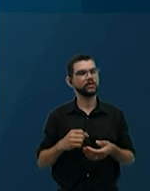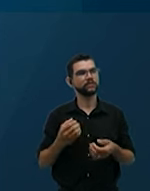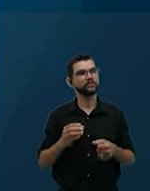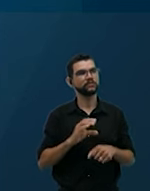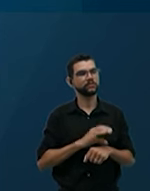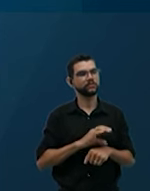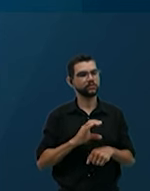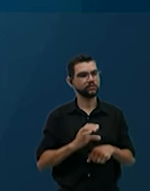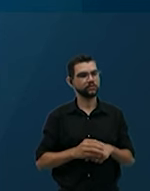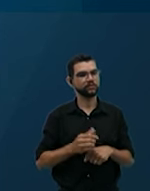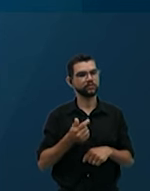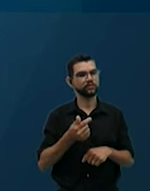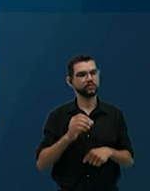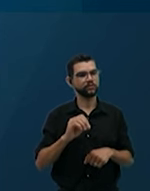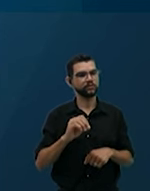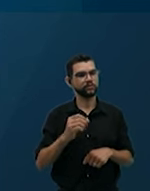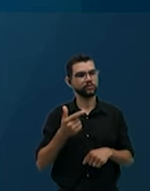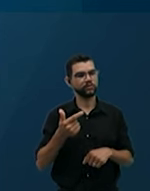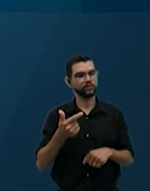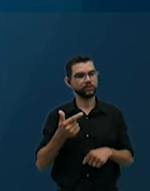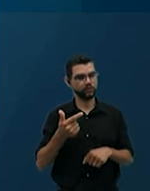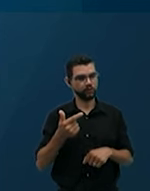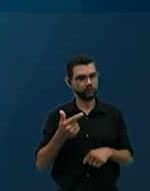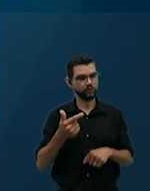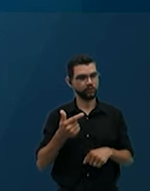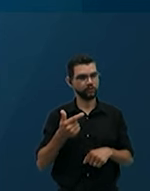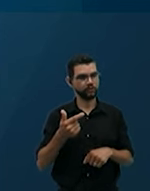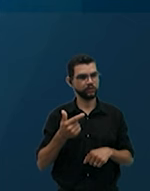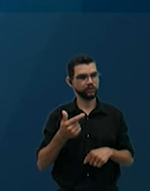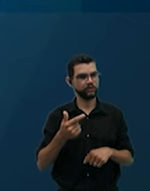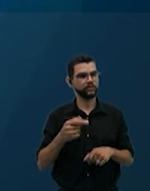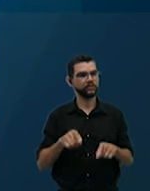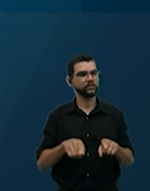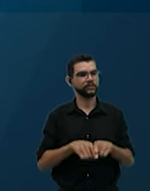seu artigo 394.